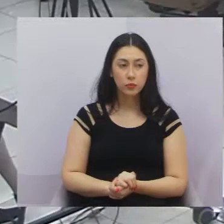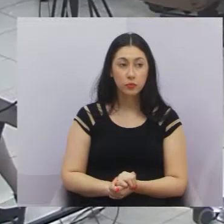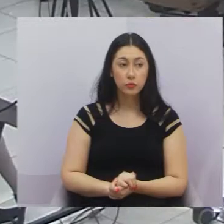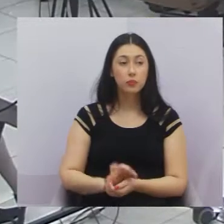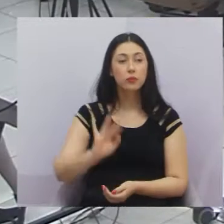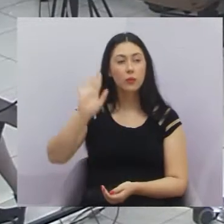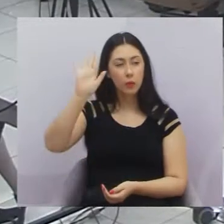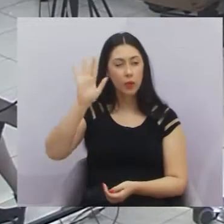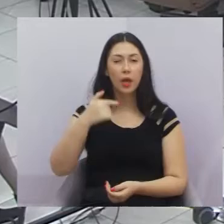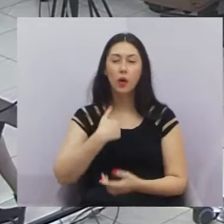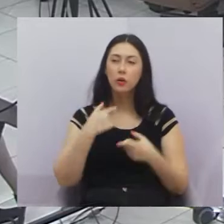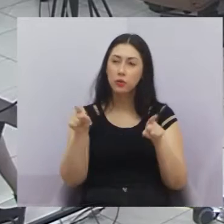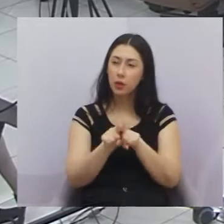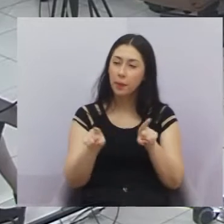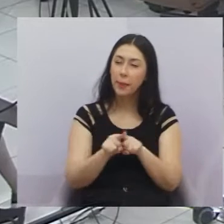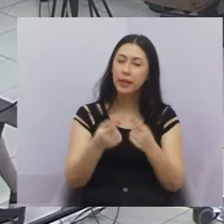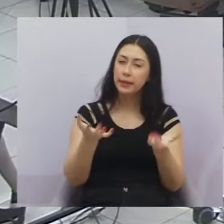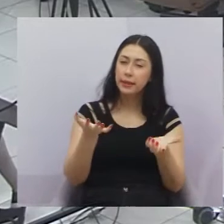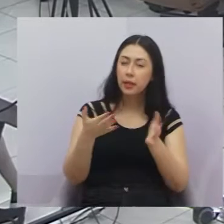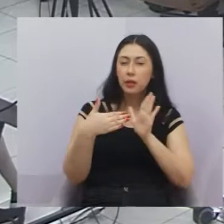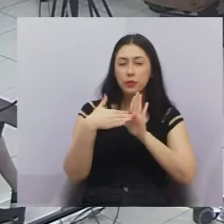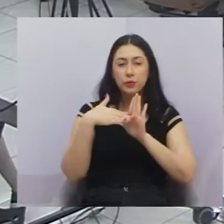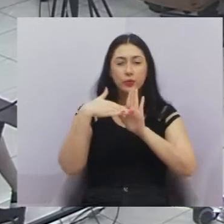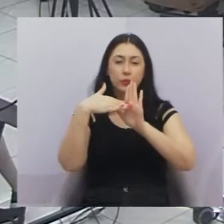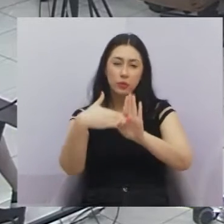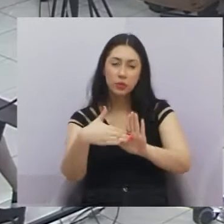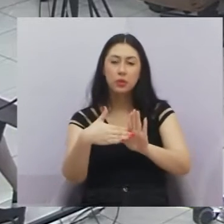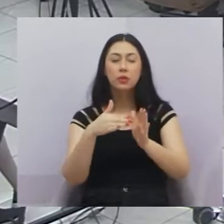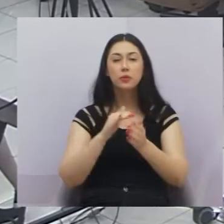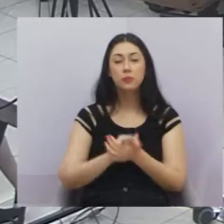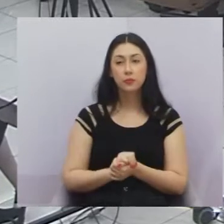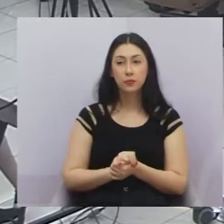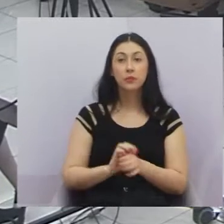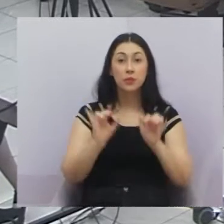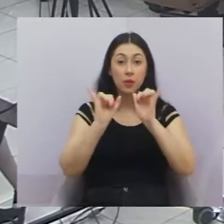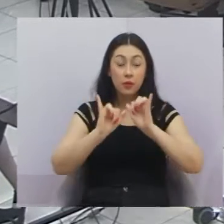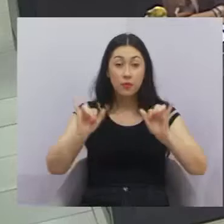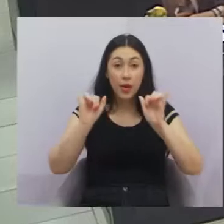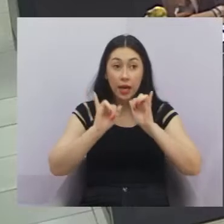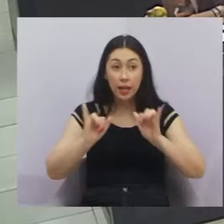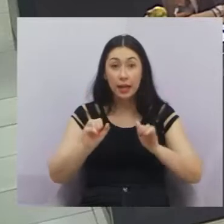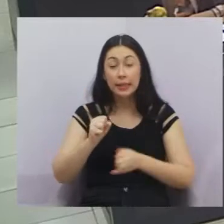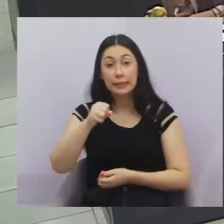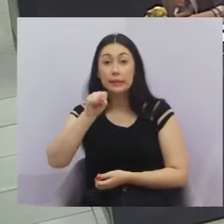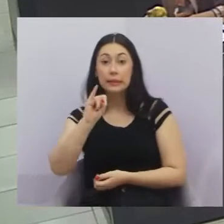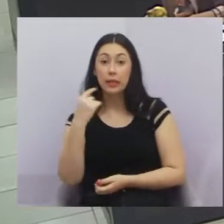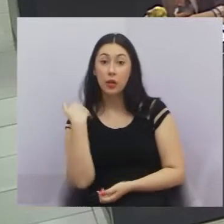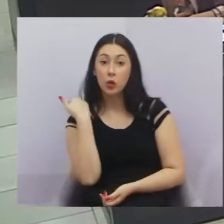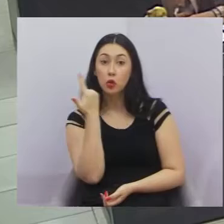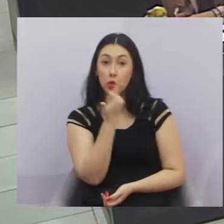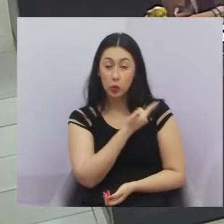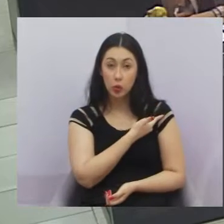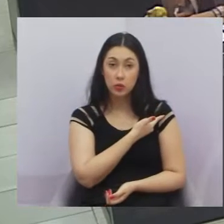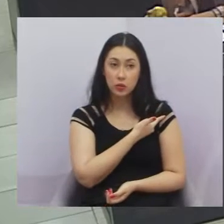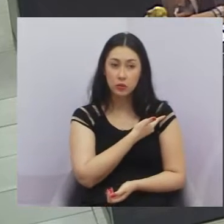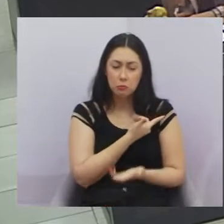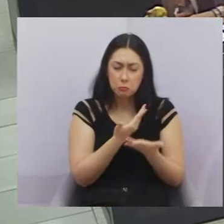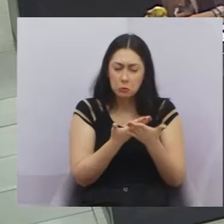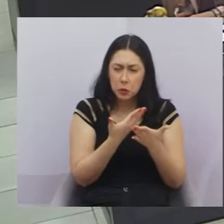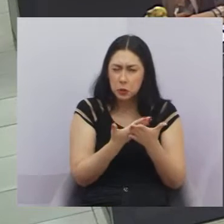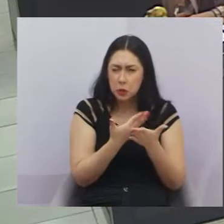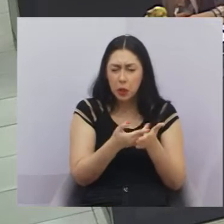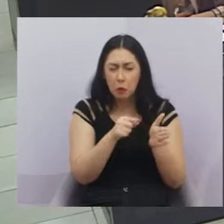Senhor presidente, também quero colaborar nesse aspecto e dizer que se nós fizermos um estudo